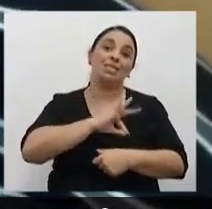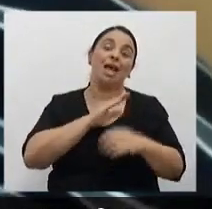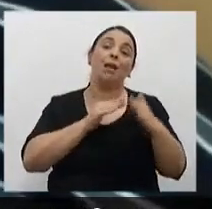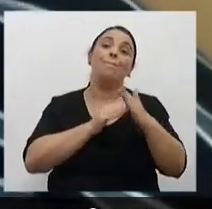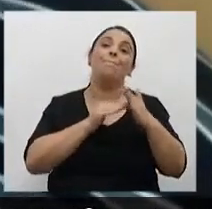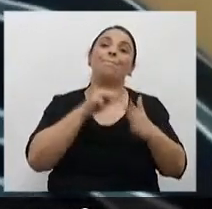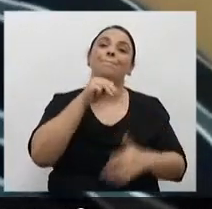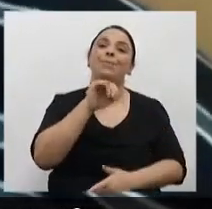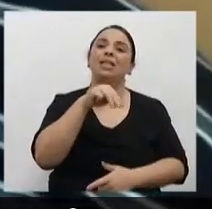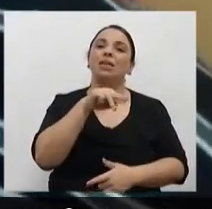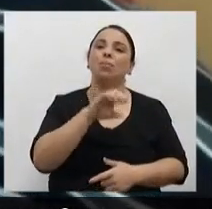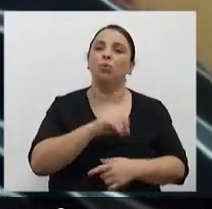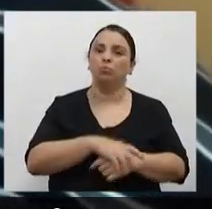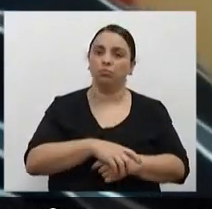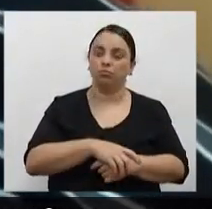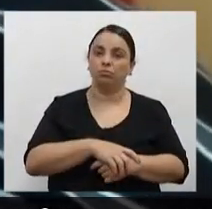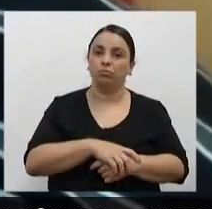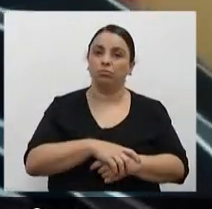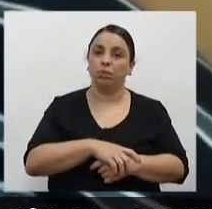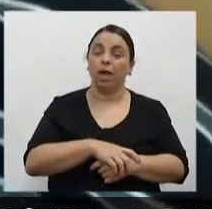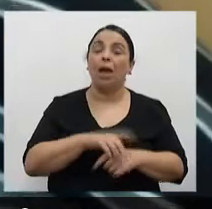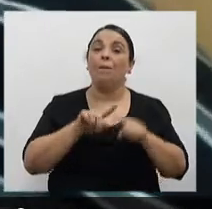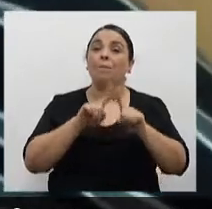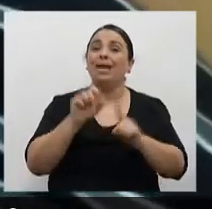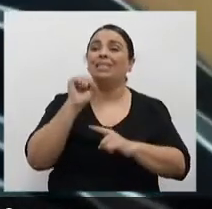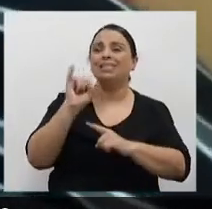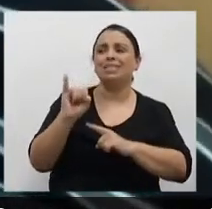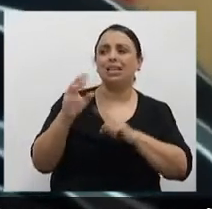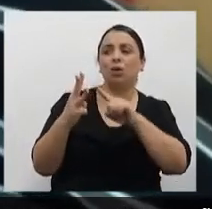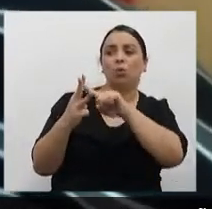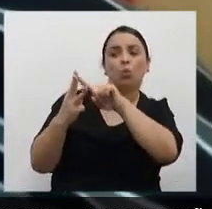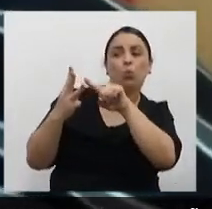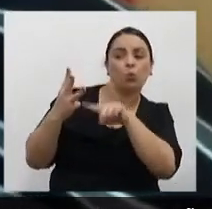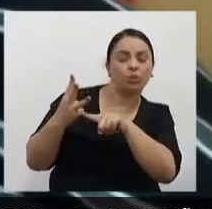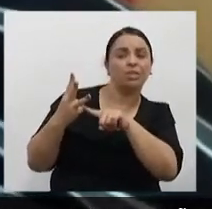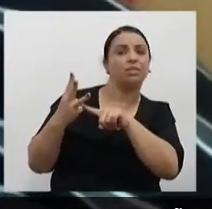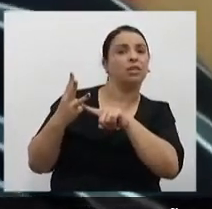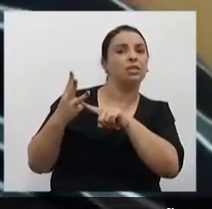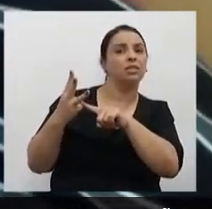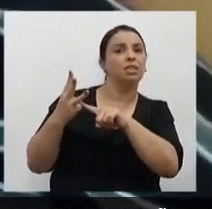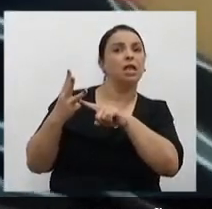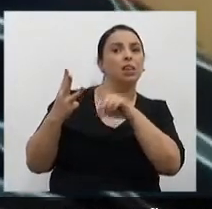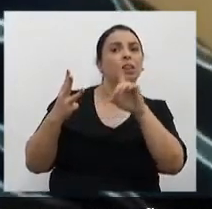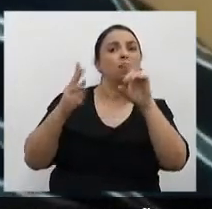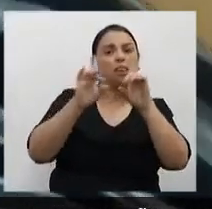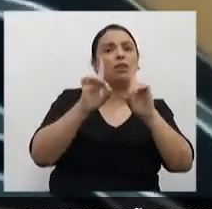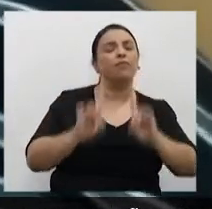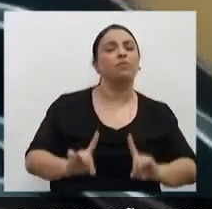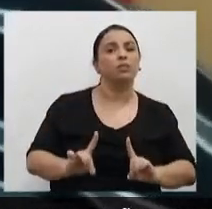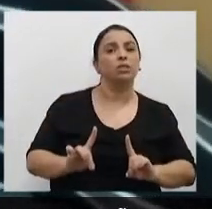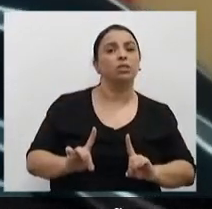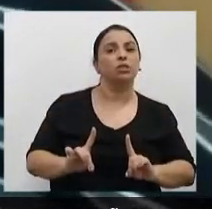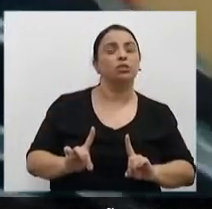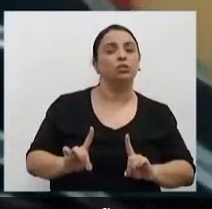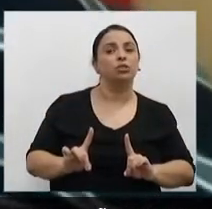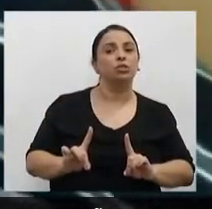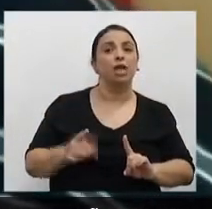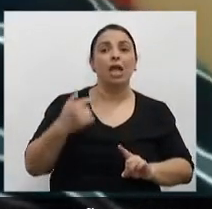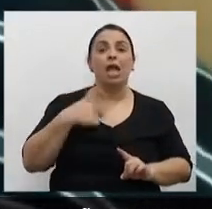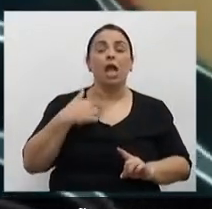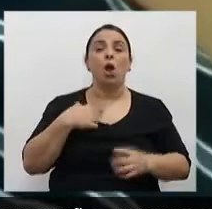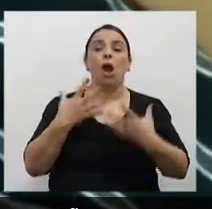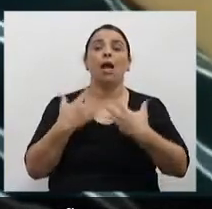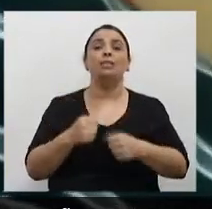teria o BPC. Quem que eu ia vacinar? Está entendendo? É ridículo esse ponto.